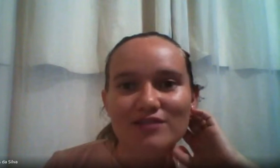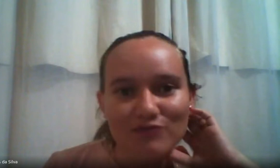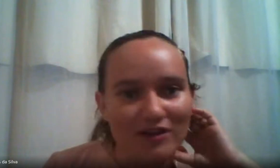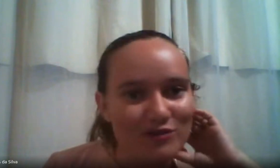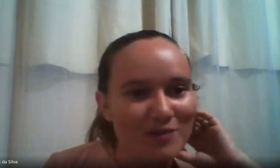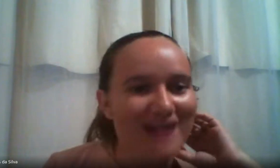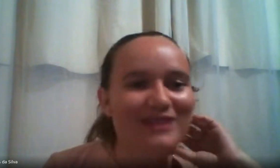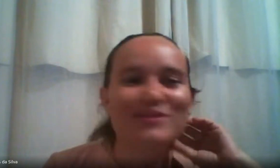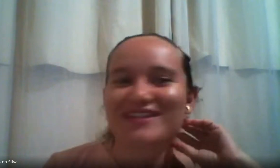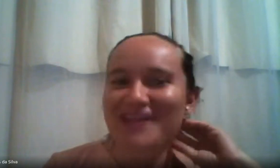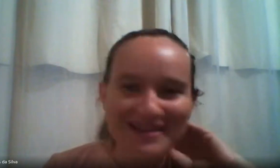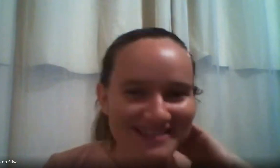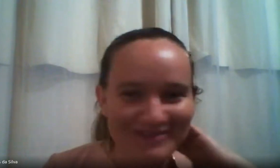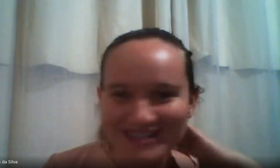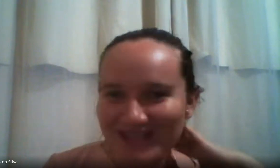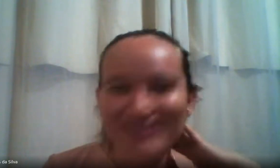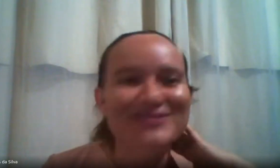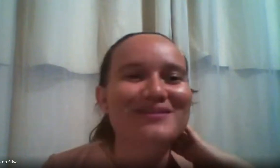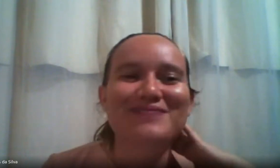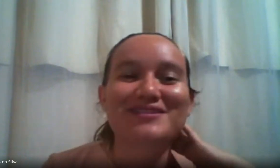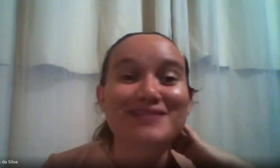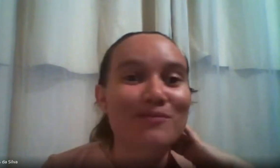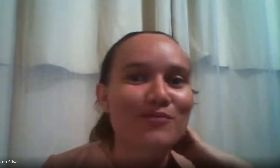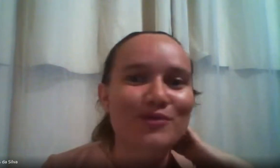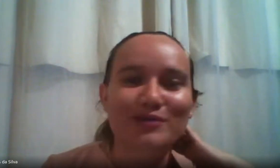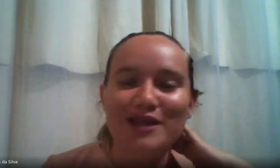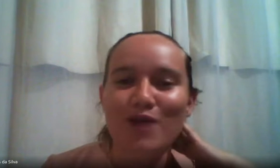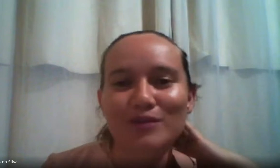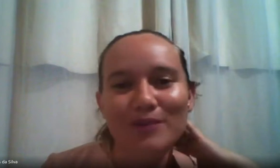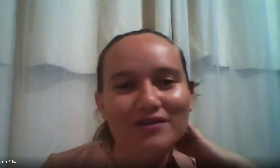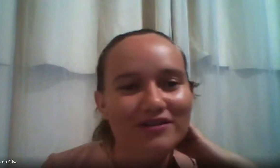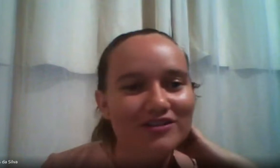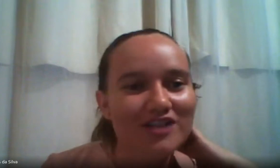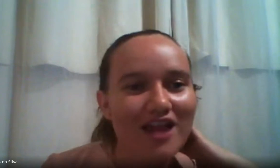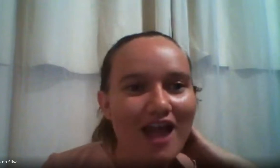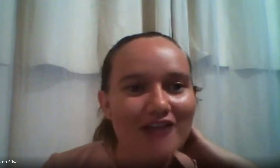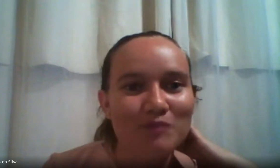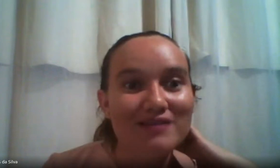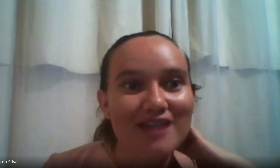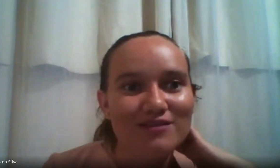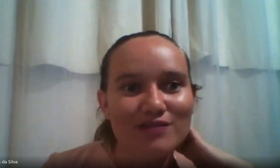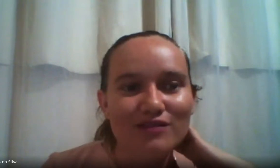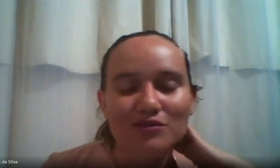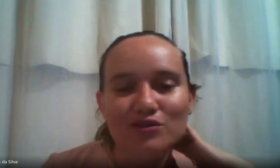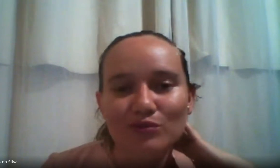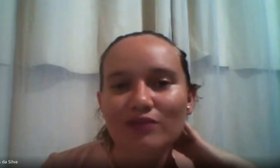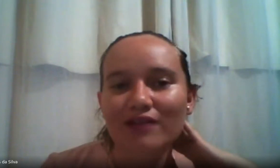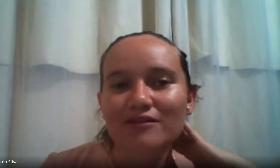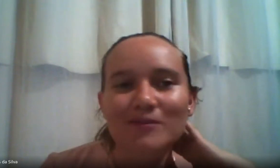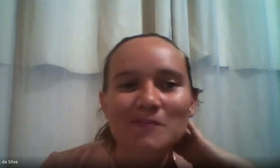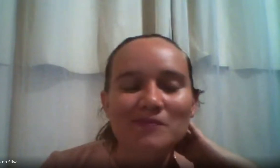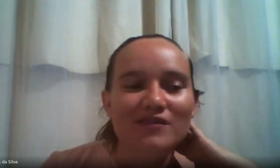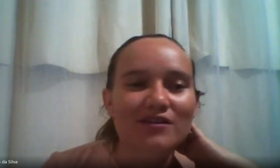vários campos falando sobre a Libras. Aqui em Aparecida a gente está falando sobre Libras. Isso é muito legal, muito importante a gente pensar isso dentro do Instituto,